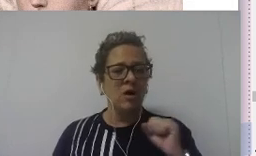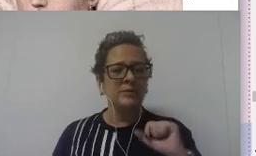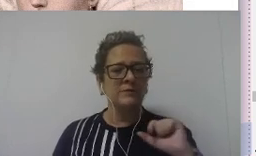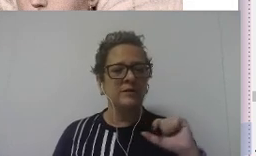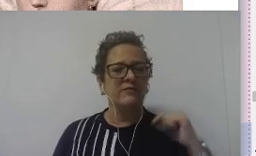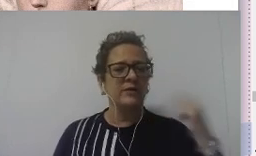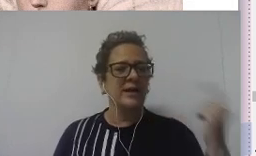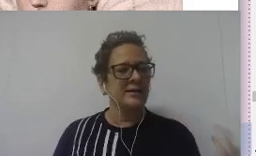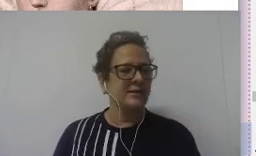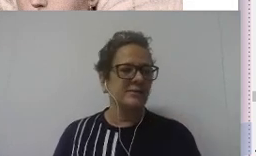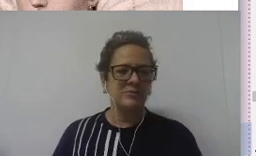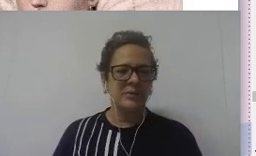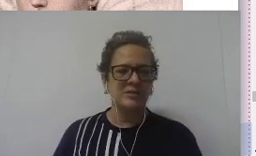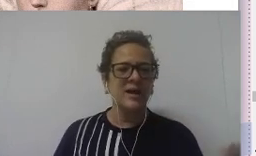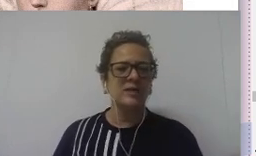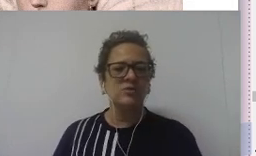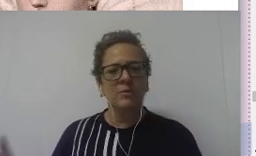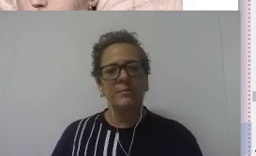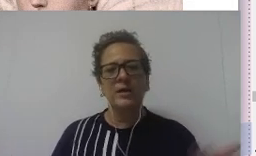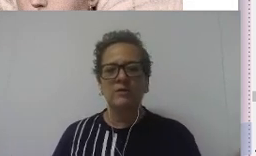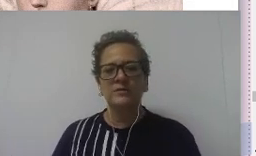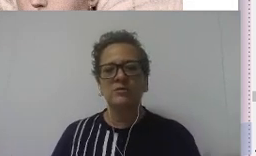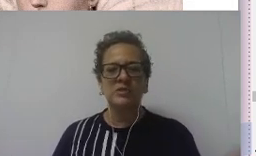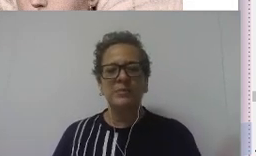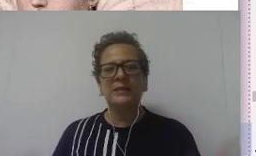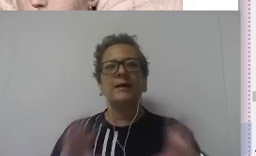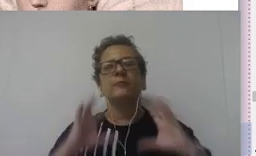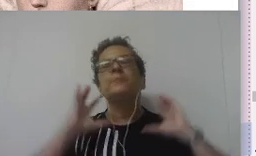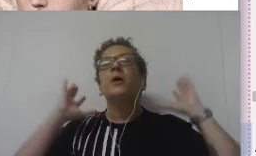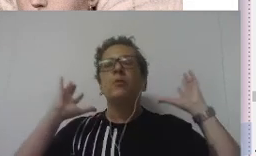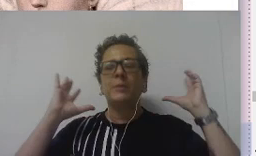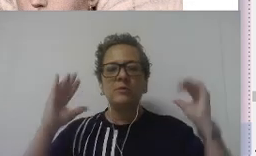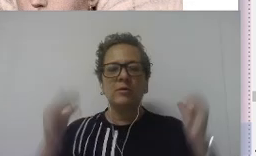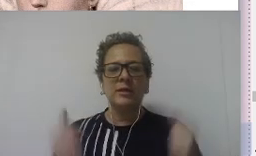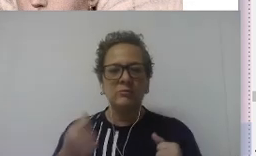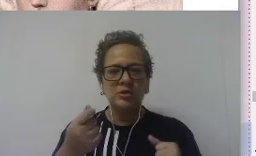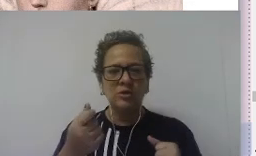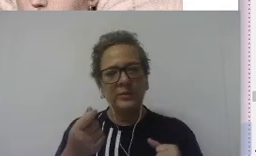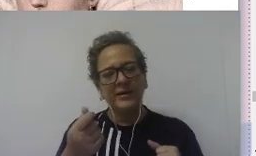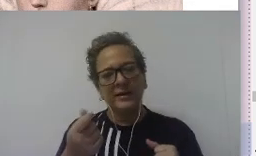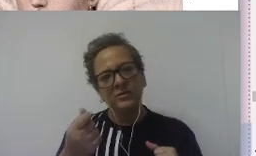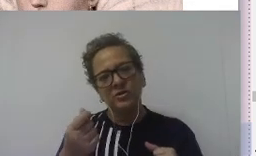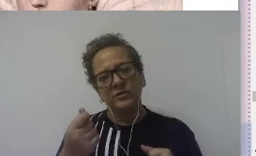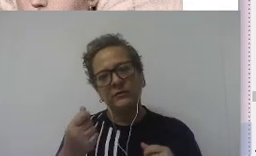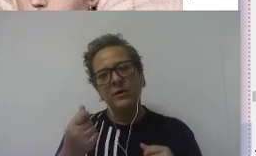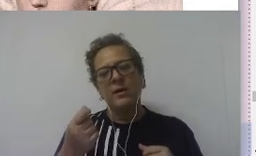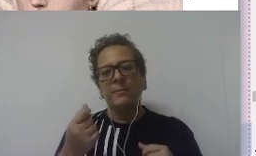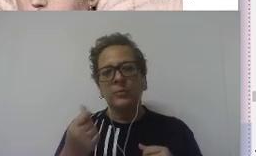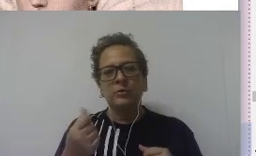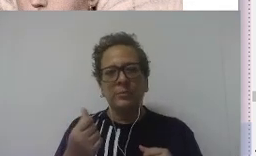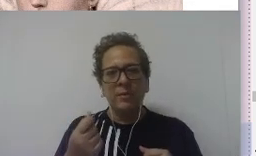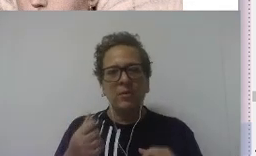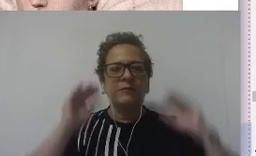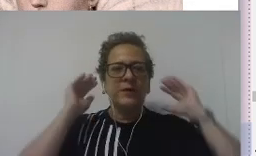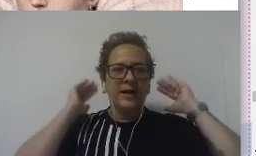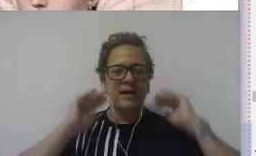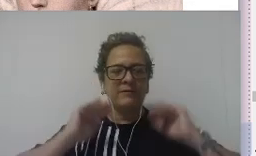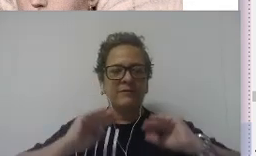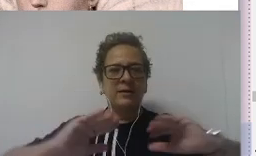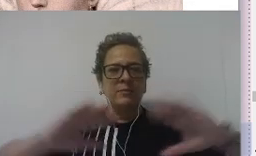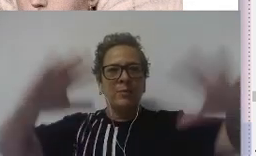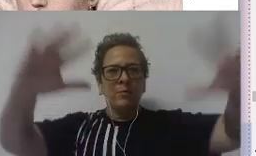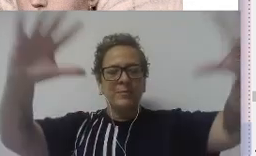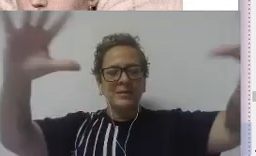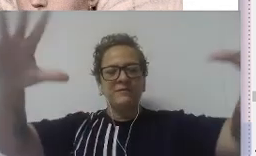e nobres ficavam em galerias especiais, com uma melhor visão do espetáculo. O pessoal que não tinha um poder aquisitivo muito bom